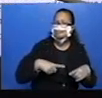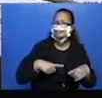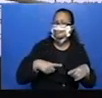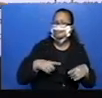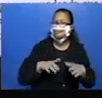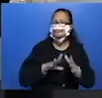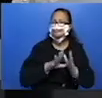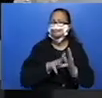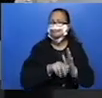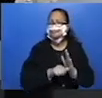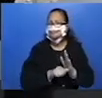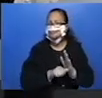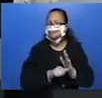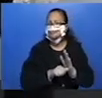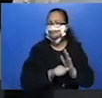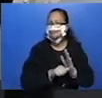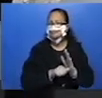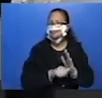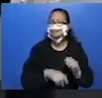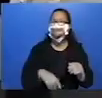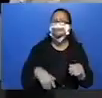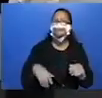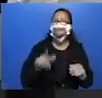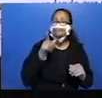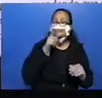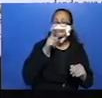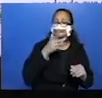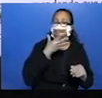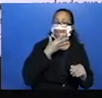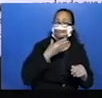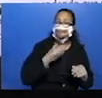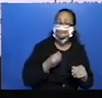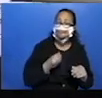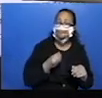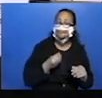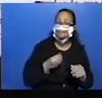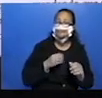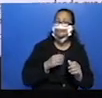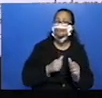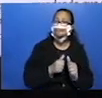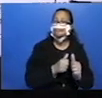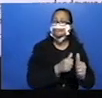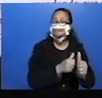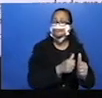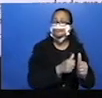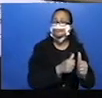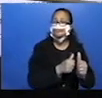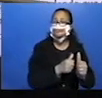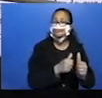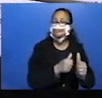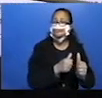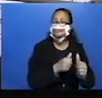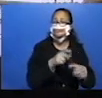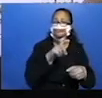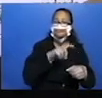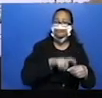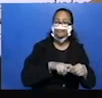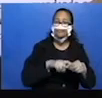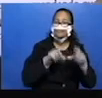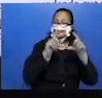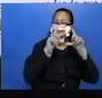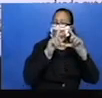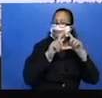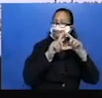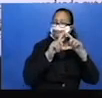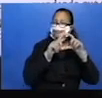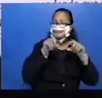Interessante. O guia nos acompanhava no interior da pirâmide de Quéops, recomendando que tivéssemos